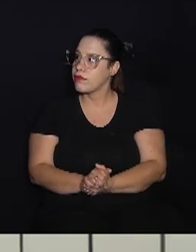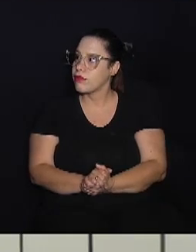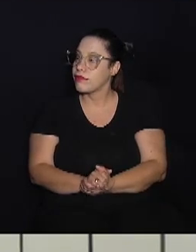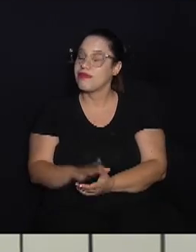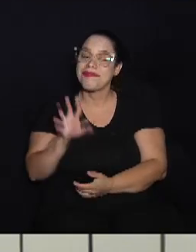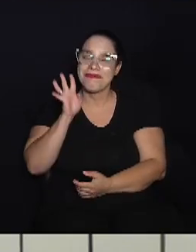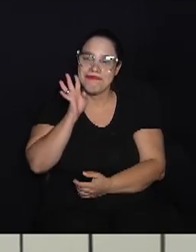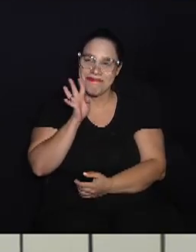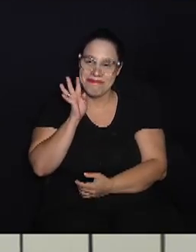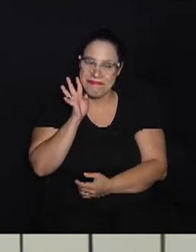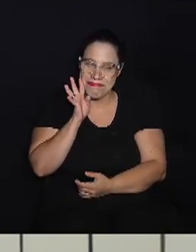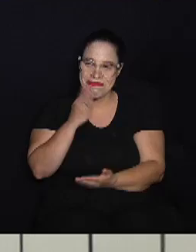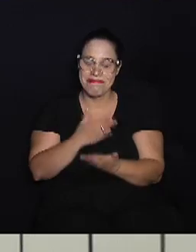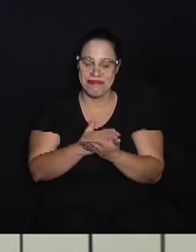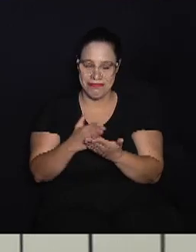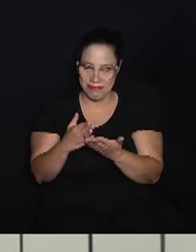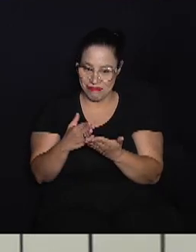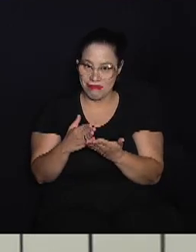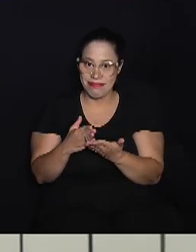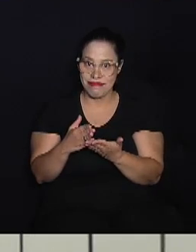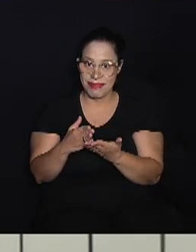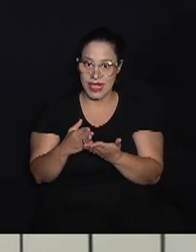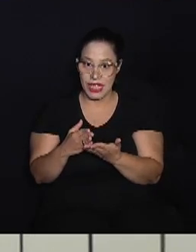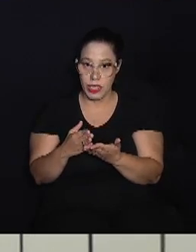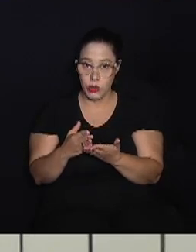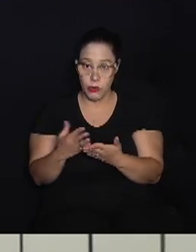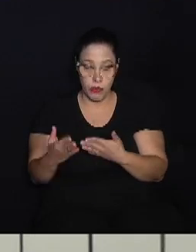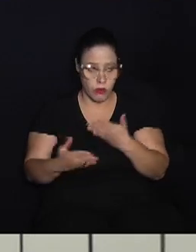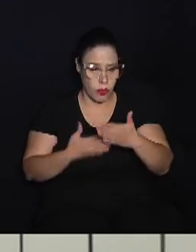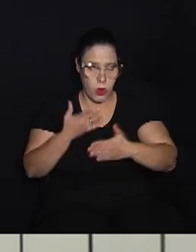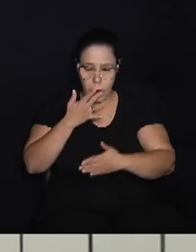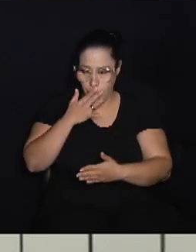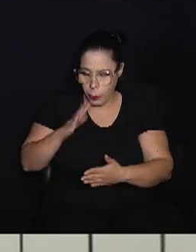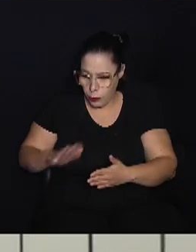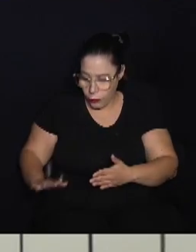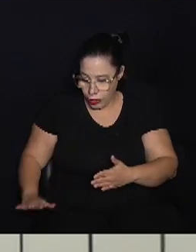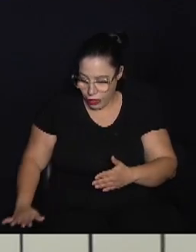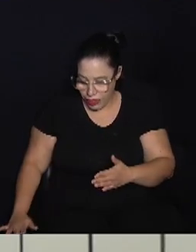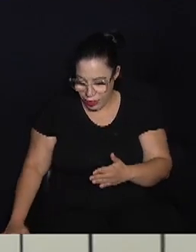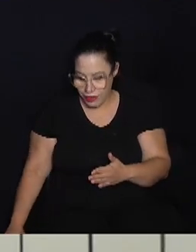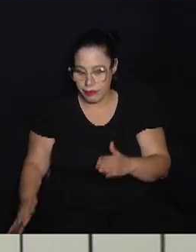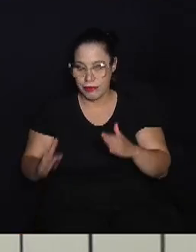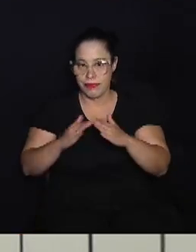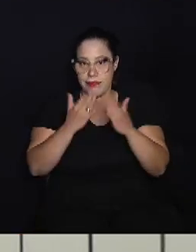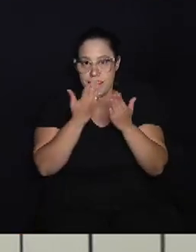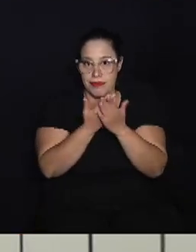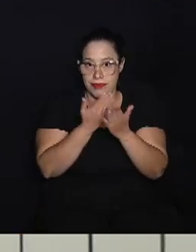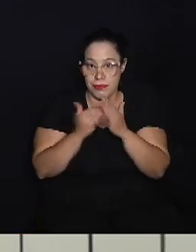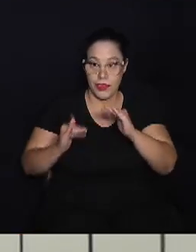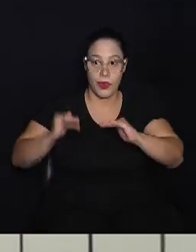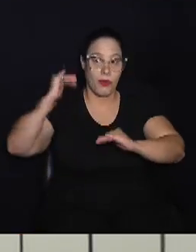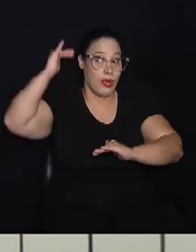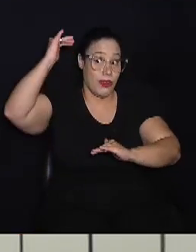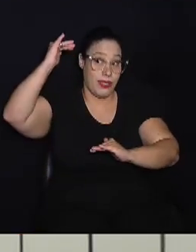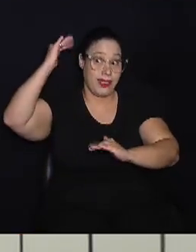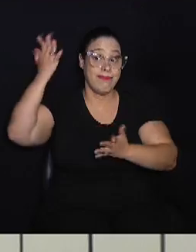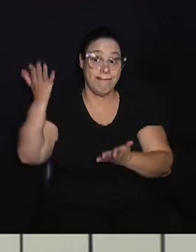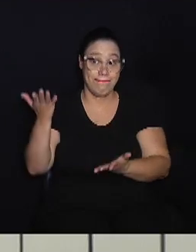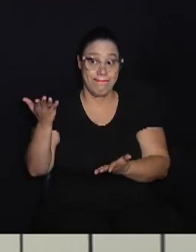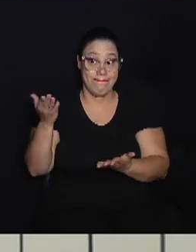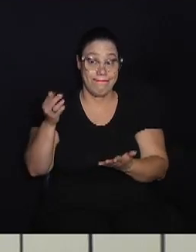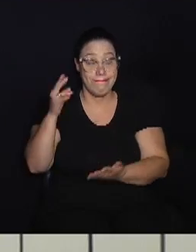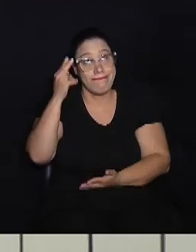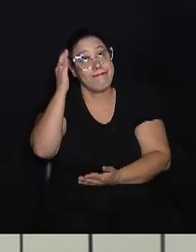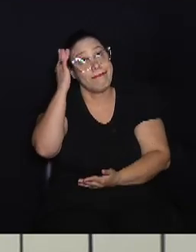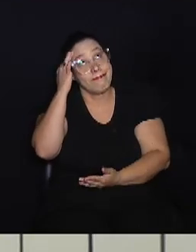Legal, né? Essa iniciativa que já promove dentro da escola, entre os pequenos até os maiores, essa noção